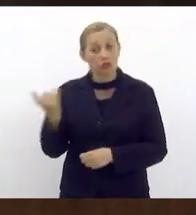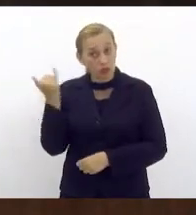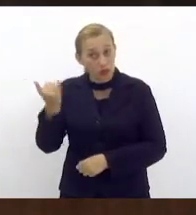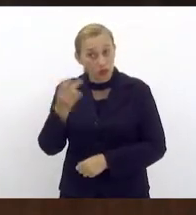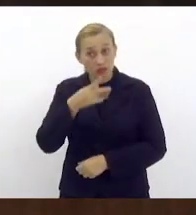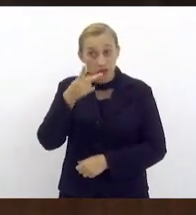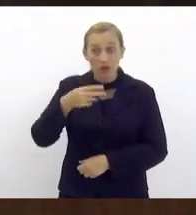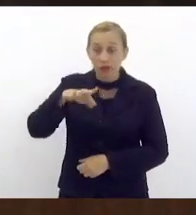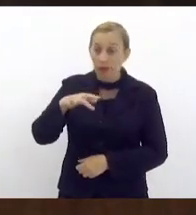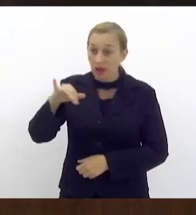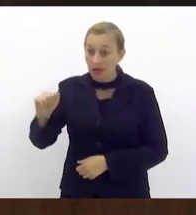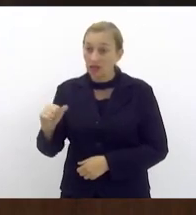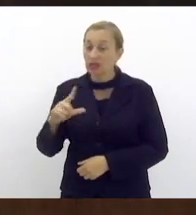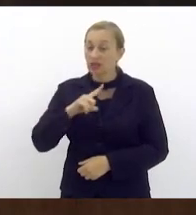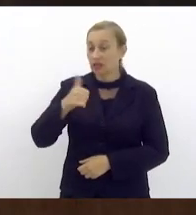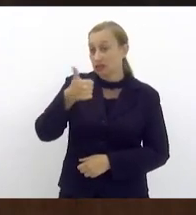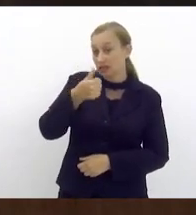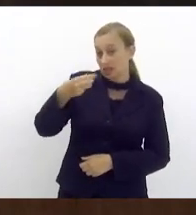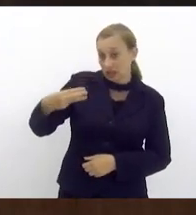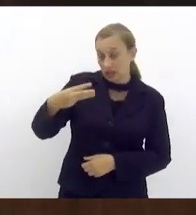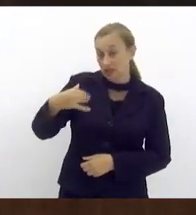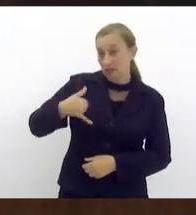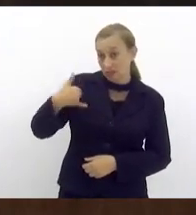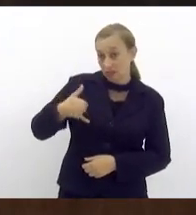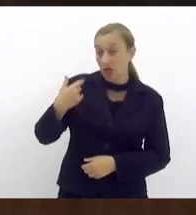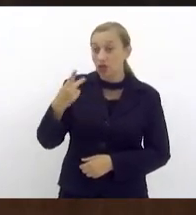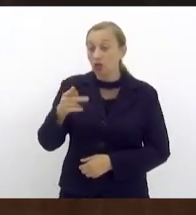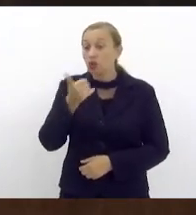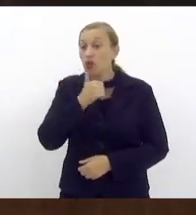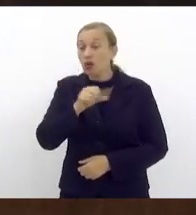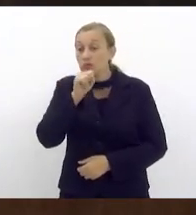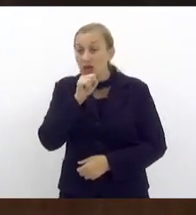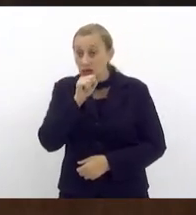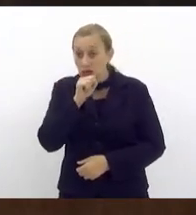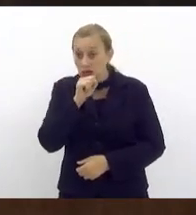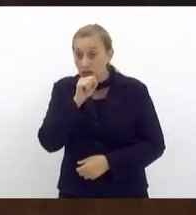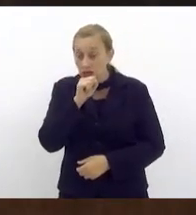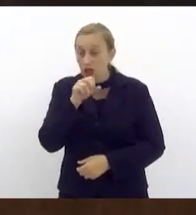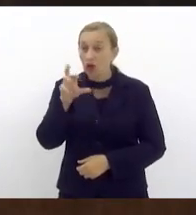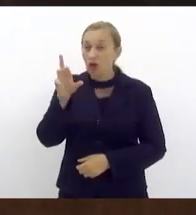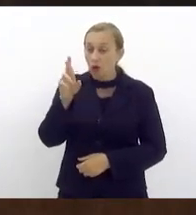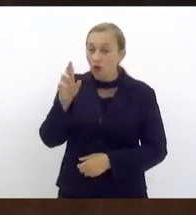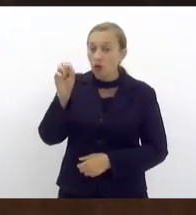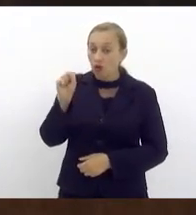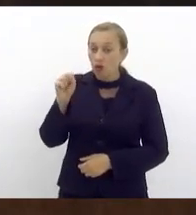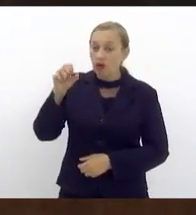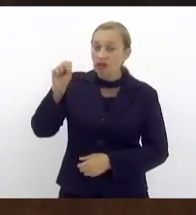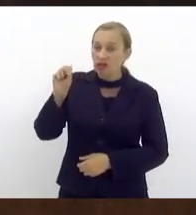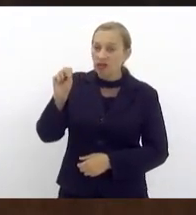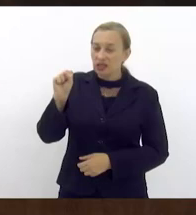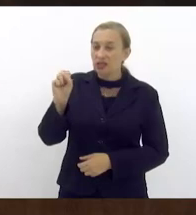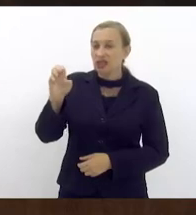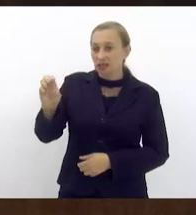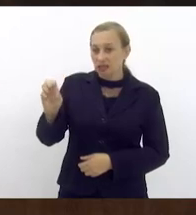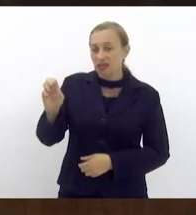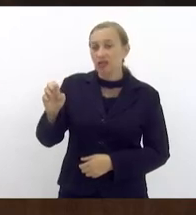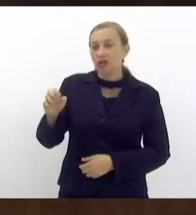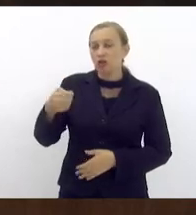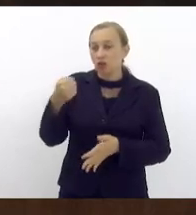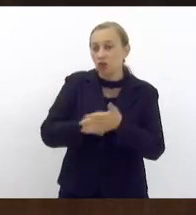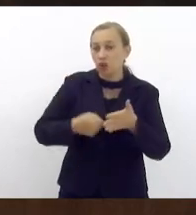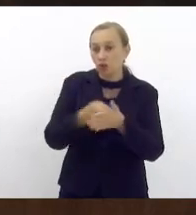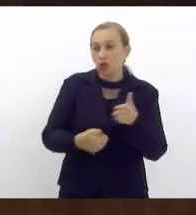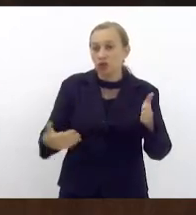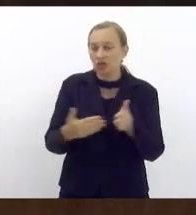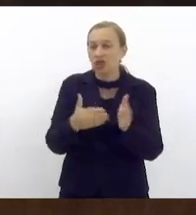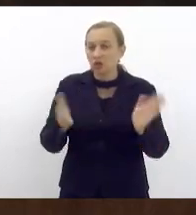dizer Maria Eduarda tinha 13 anos e a sua mãe Rosilene Como ficou conhecida como Rose luta ainda